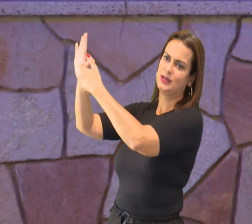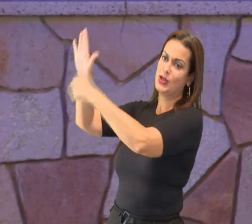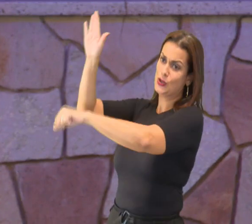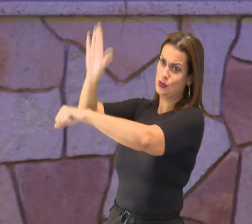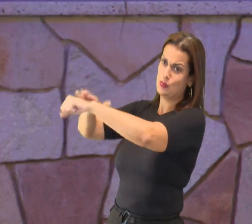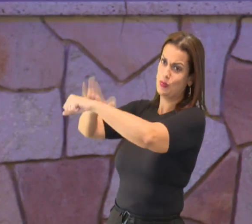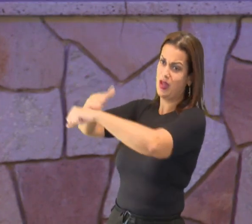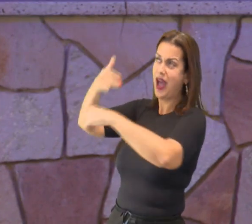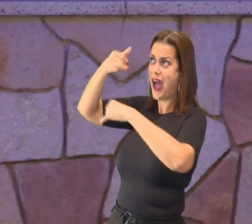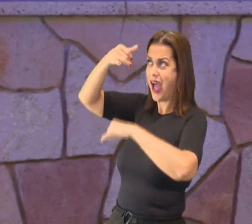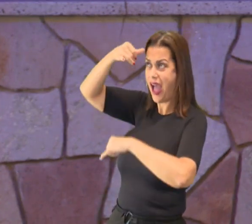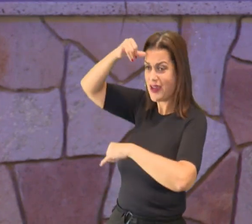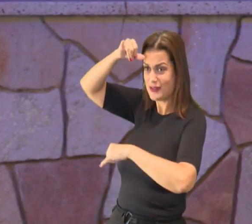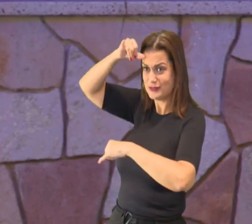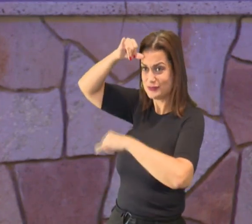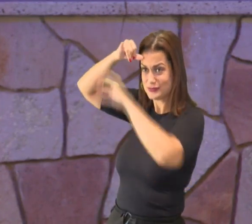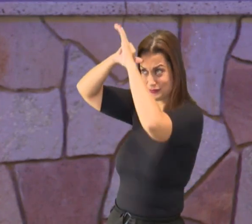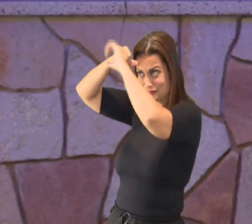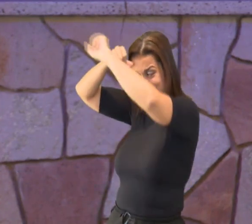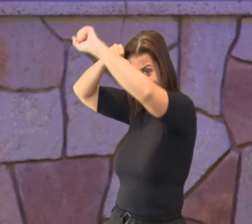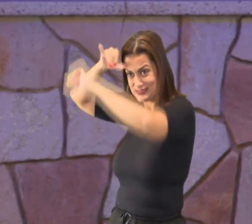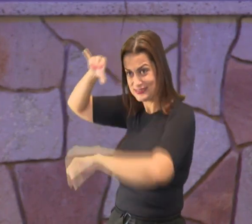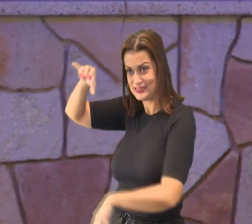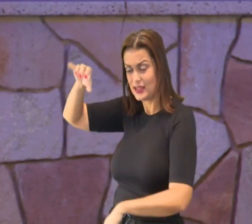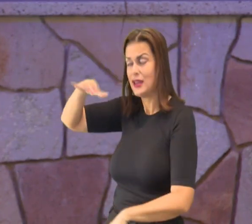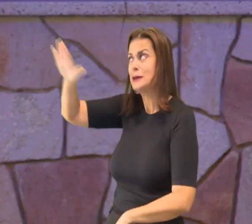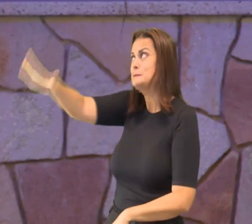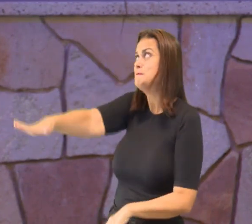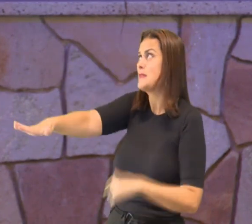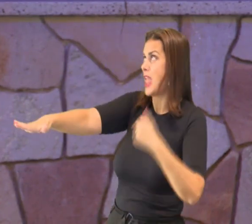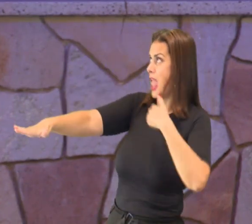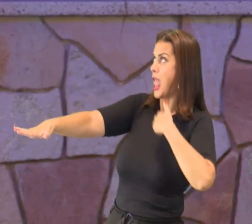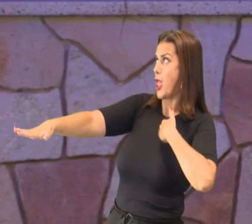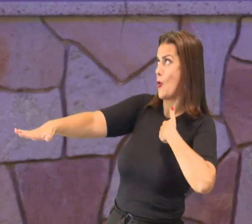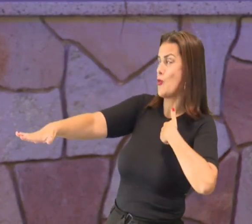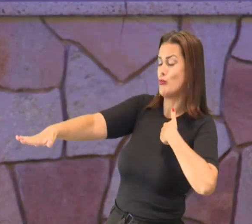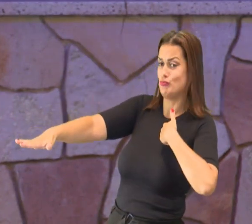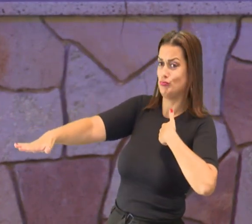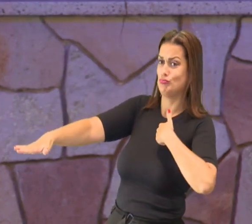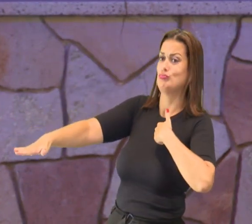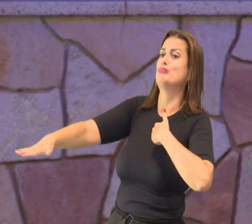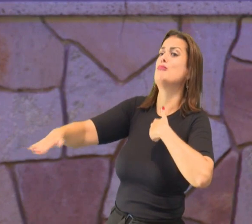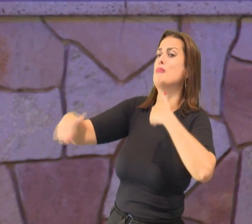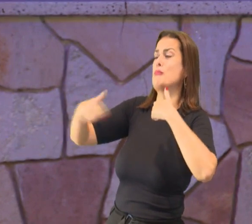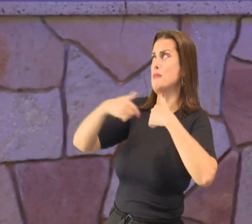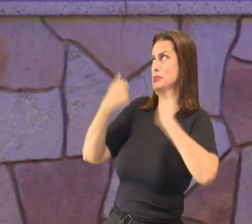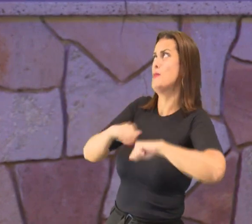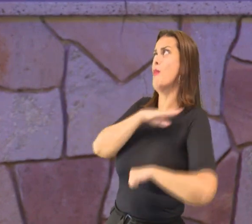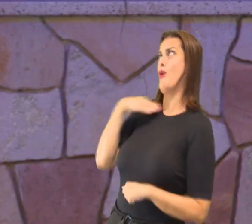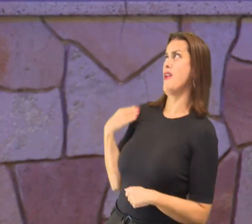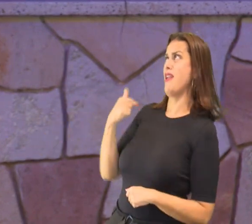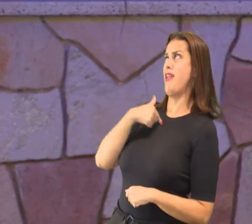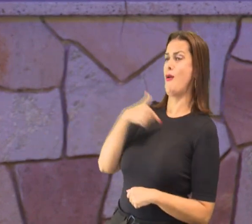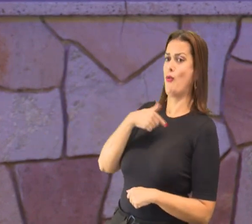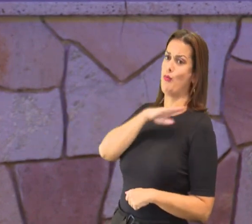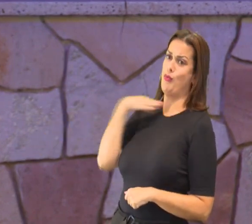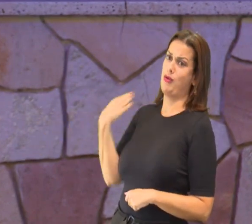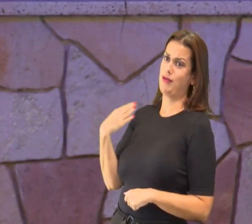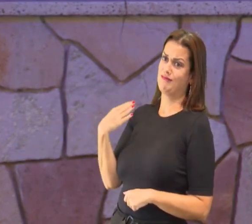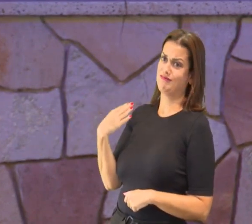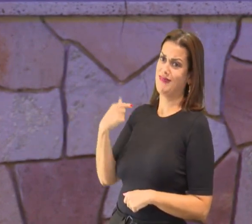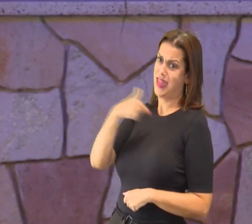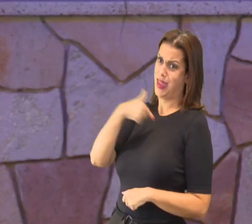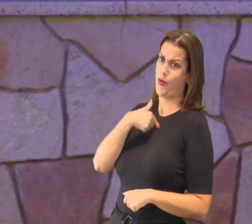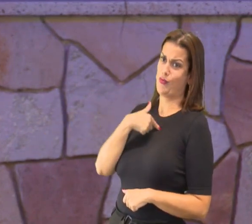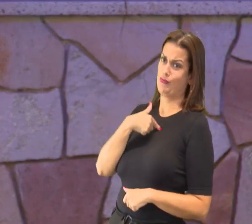mão sobre o animal, ele está dizendo assim: eu devo morrer. Quem deveria